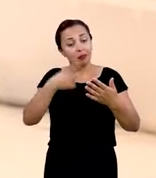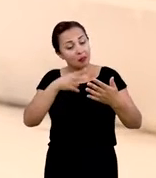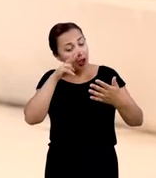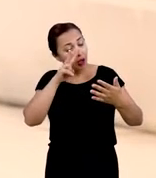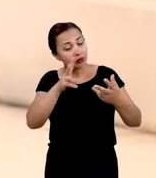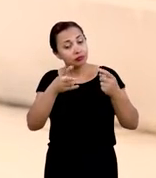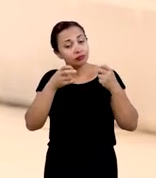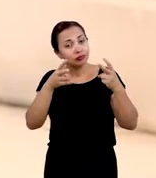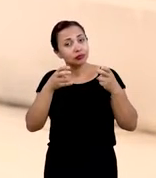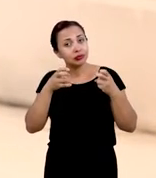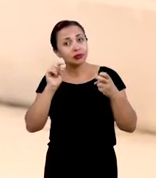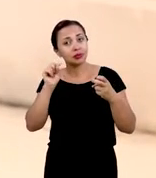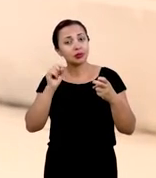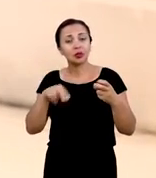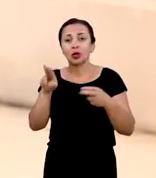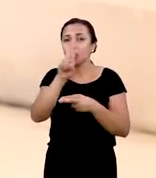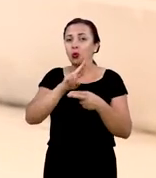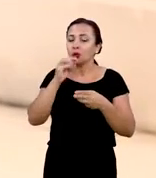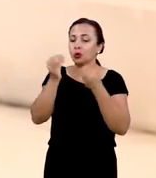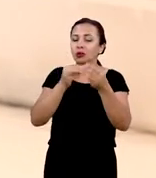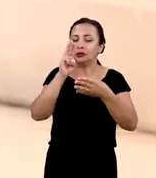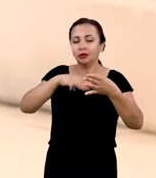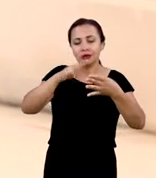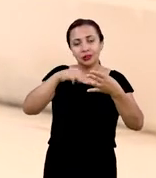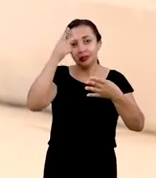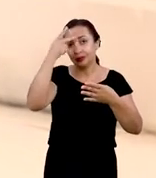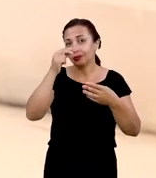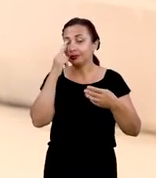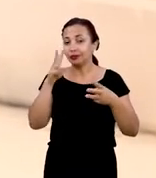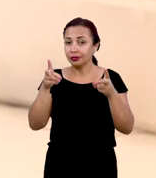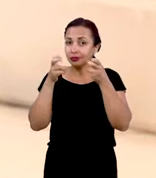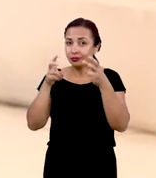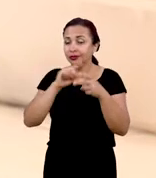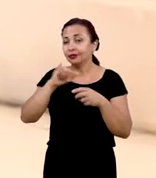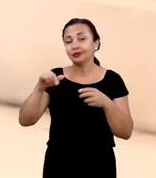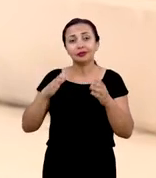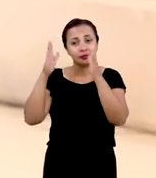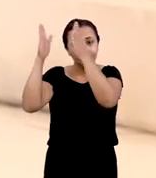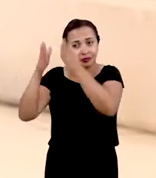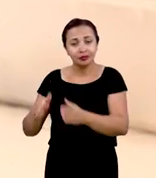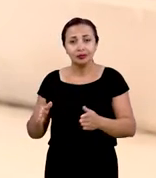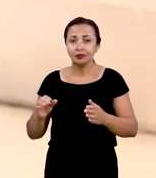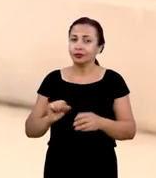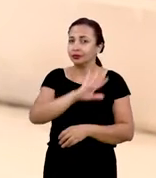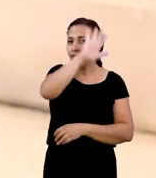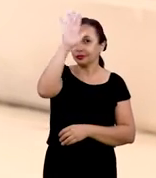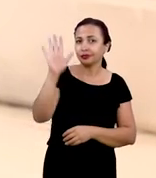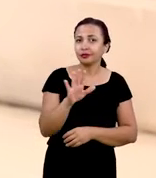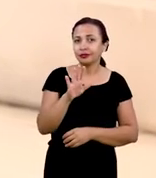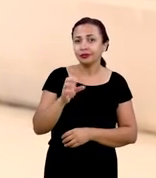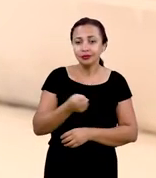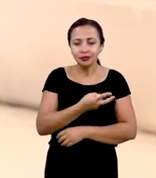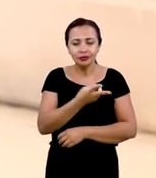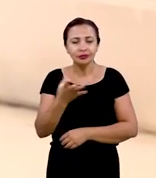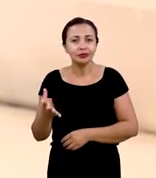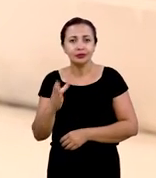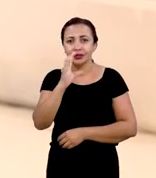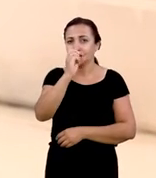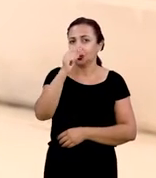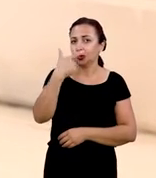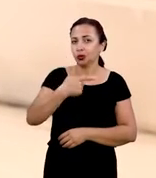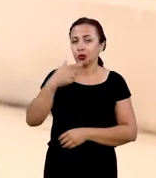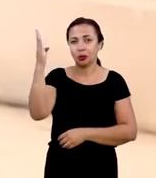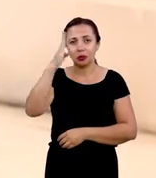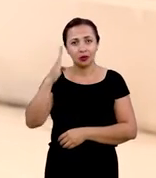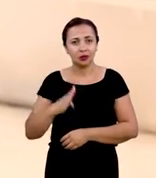a literatura usa como metodologia para ver se existe um padrão nacional sobre os quantitativos de carbono no